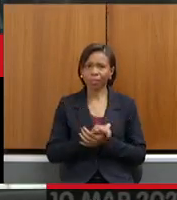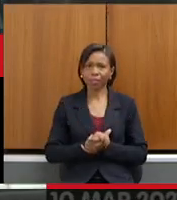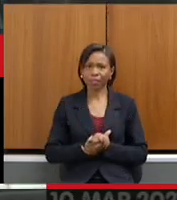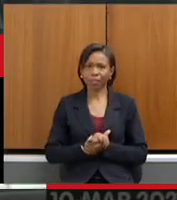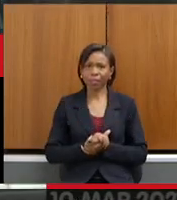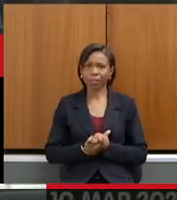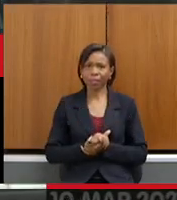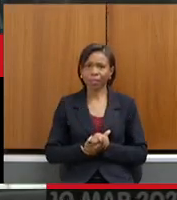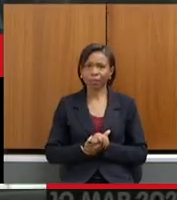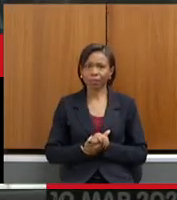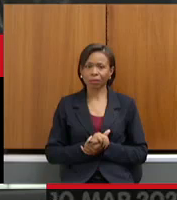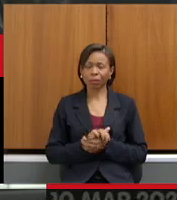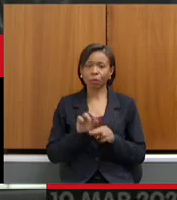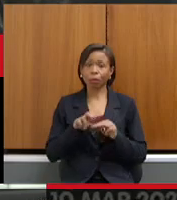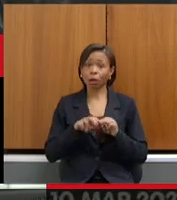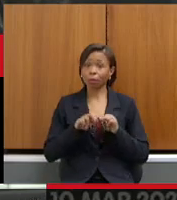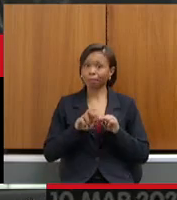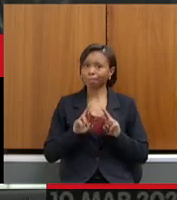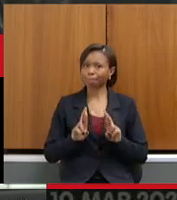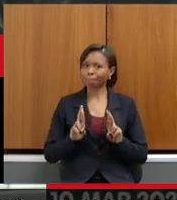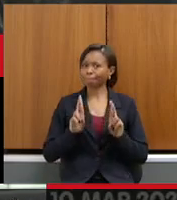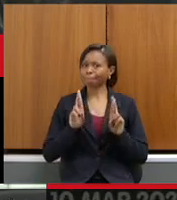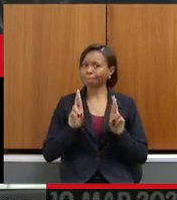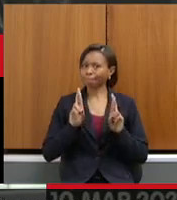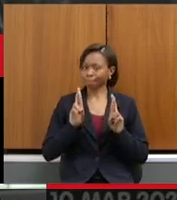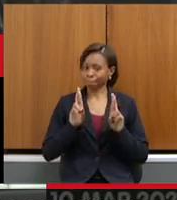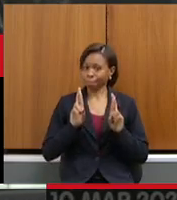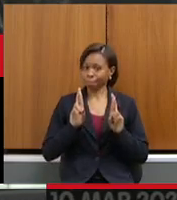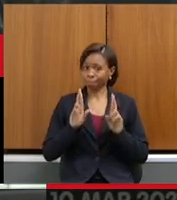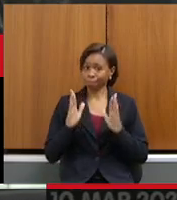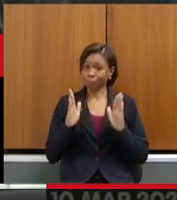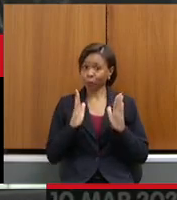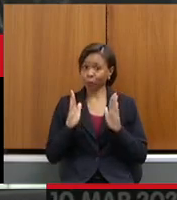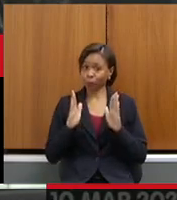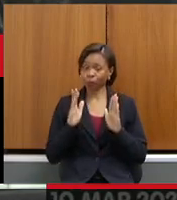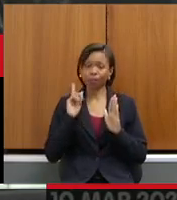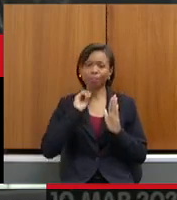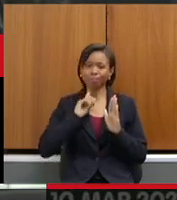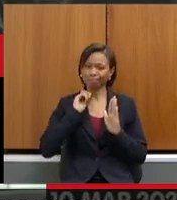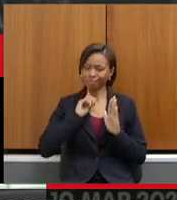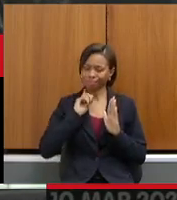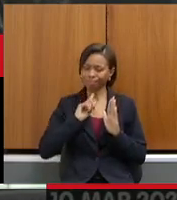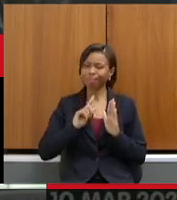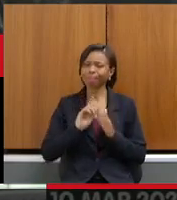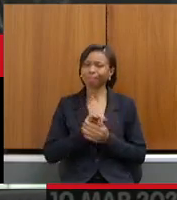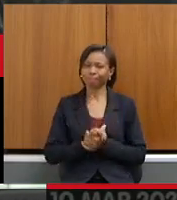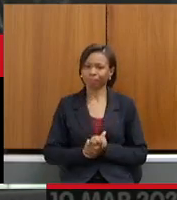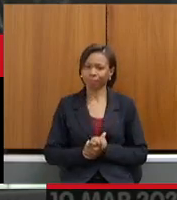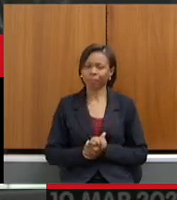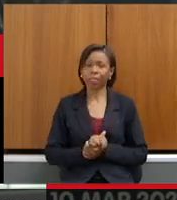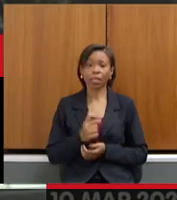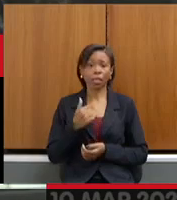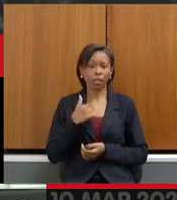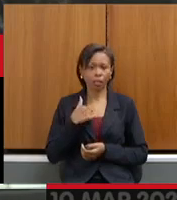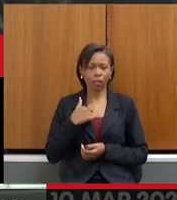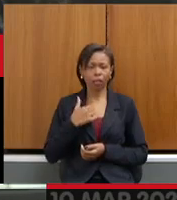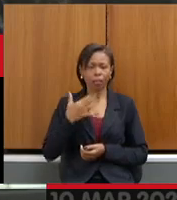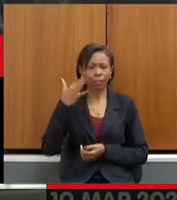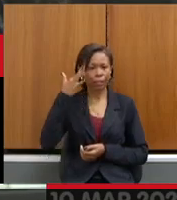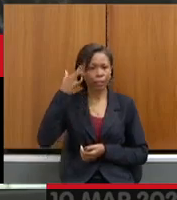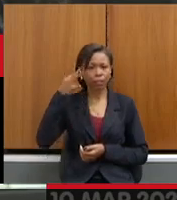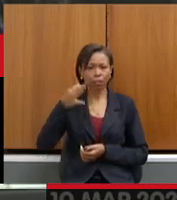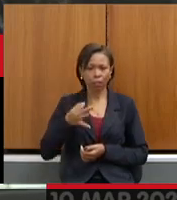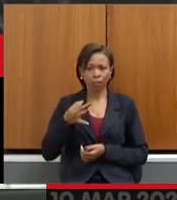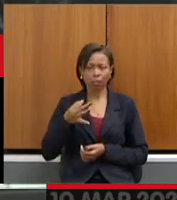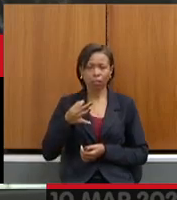tamanha responsabilidade neste momento que Minas Gerais vive e eu tenho absoluta convicção que através da